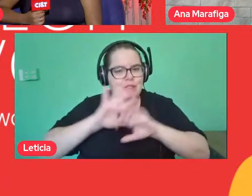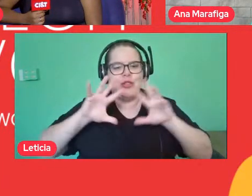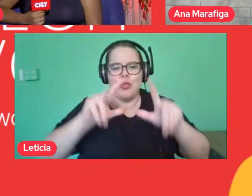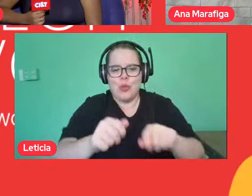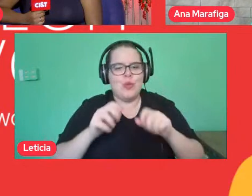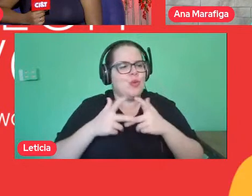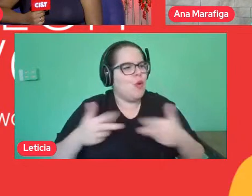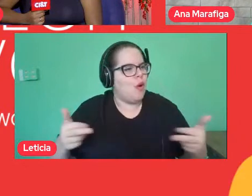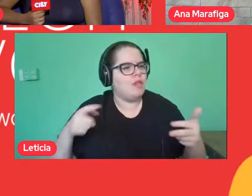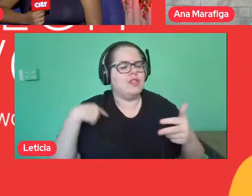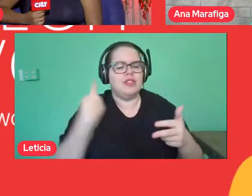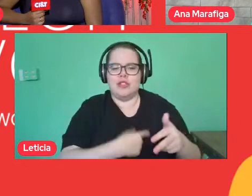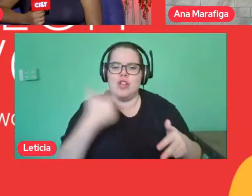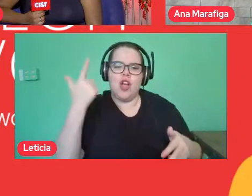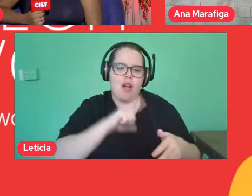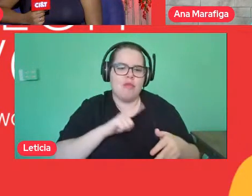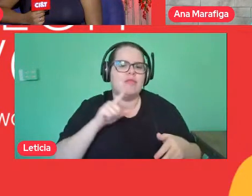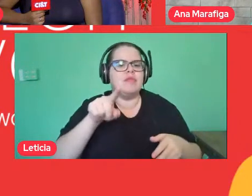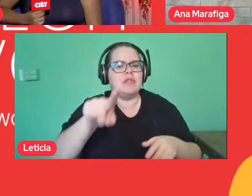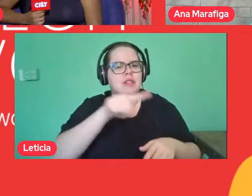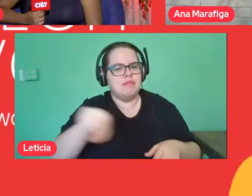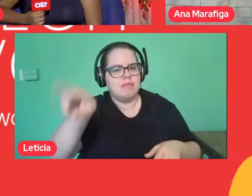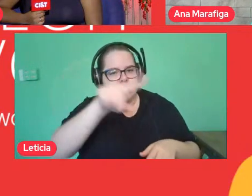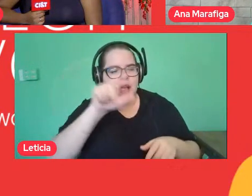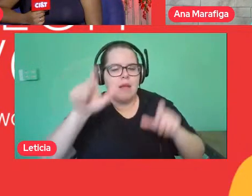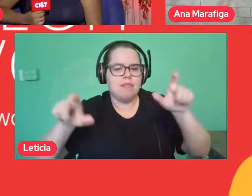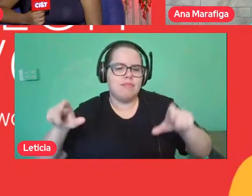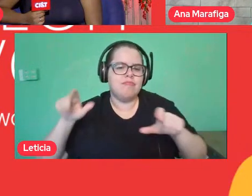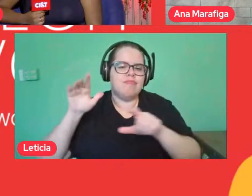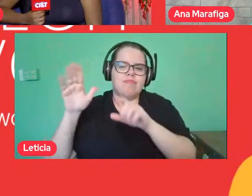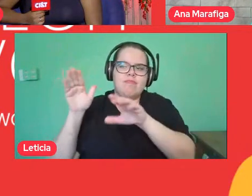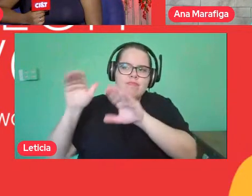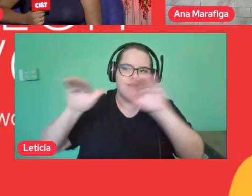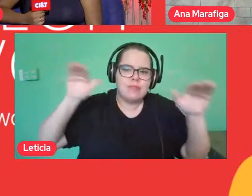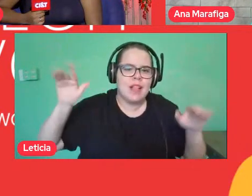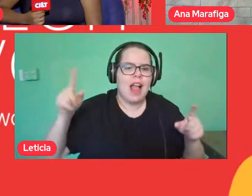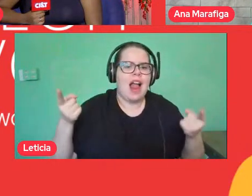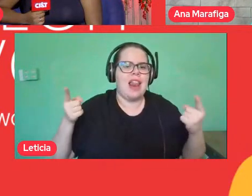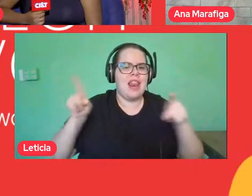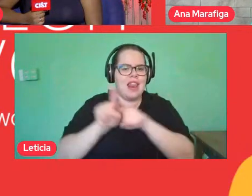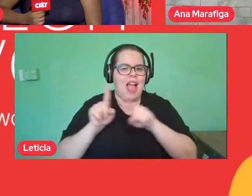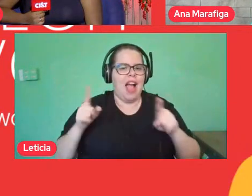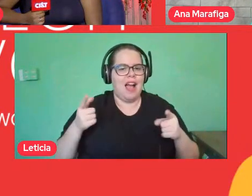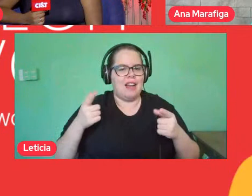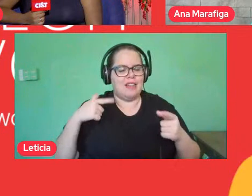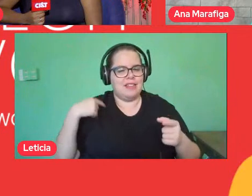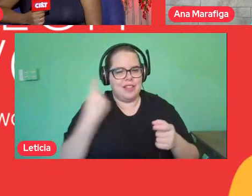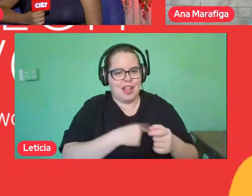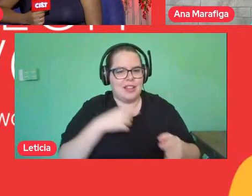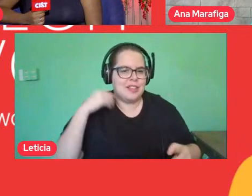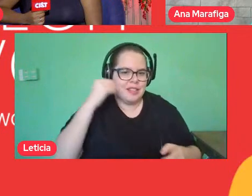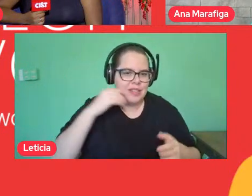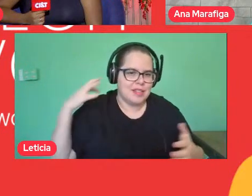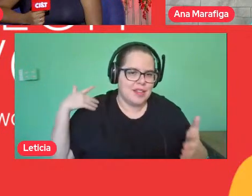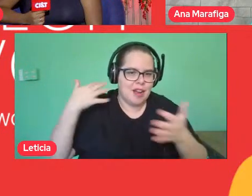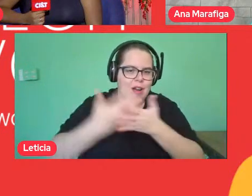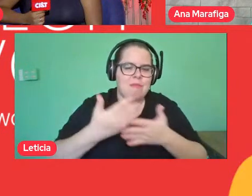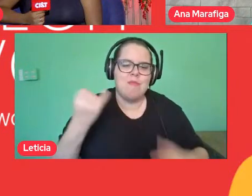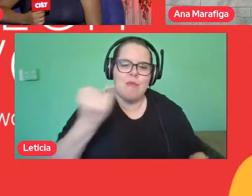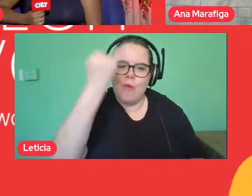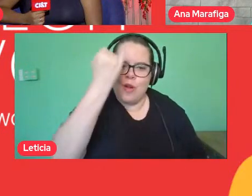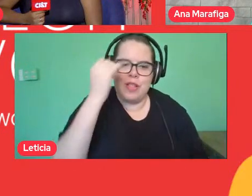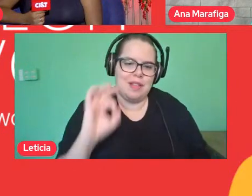para fazer essas coisas, conte com pessoas aliadas que estão próximas a você, que na minha jornada, pelo menos, elas foram